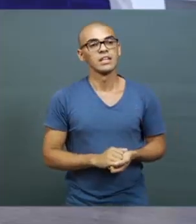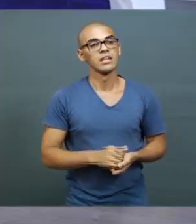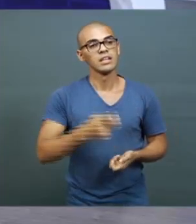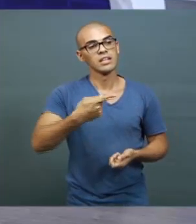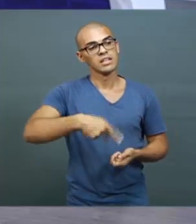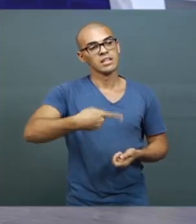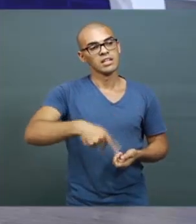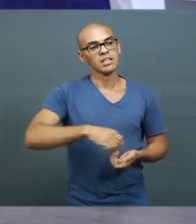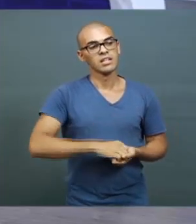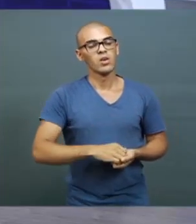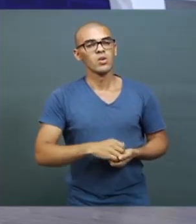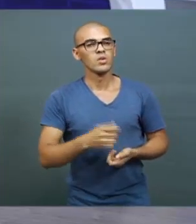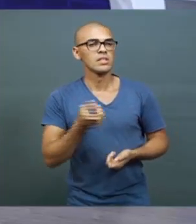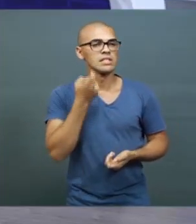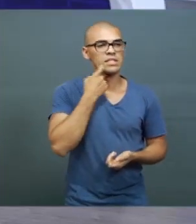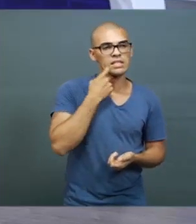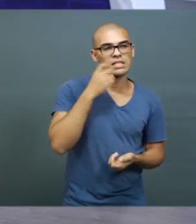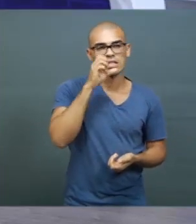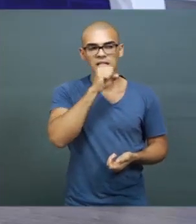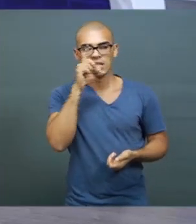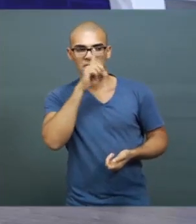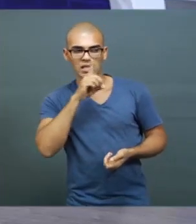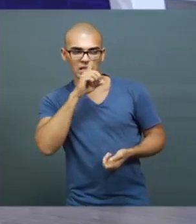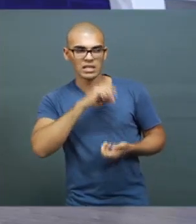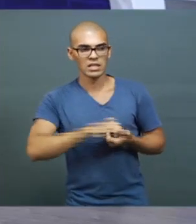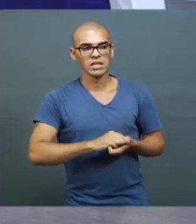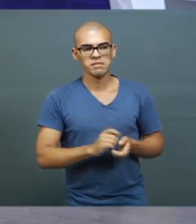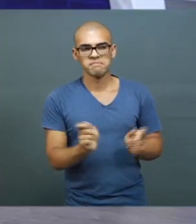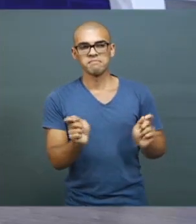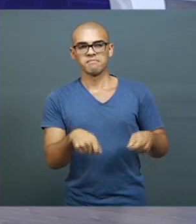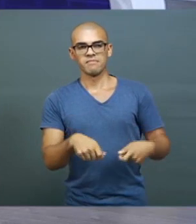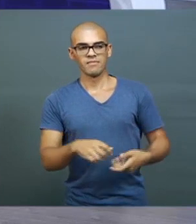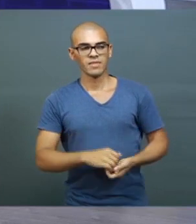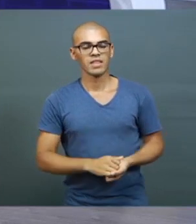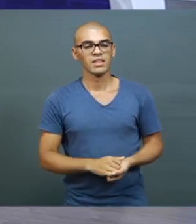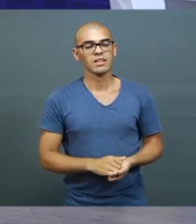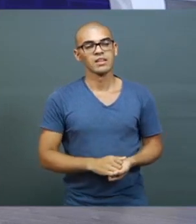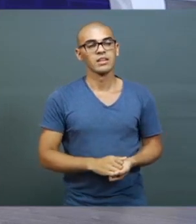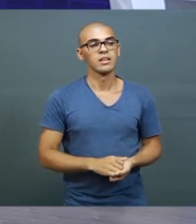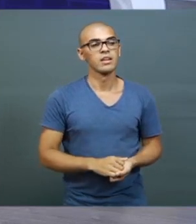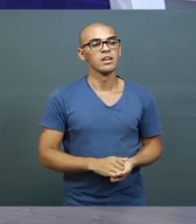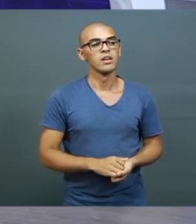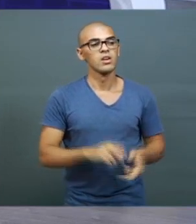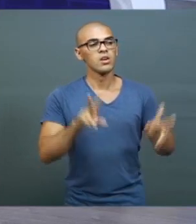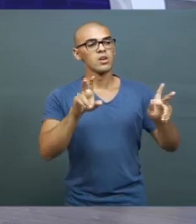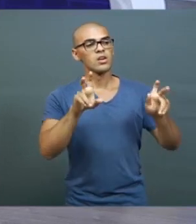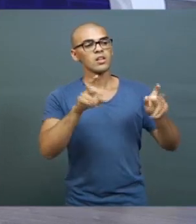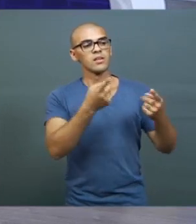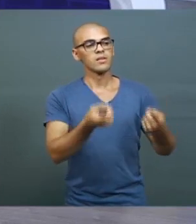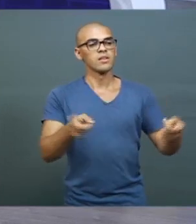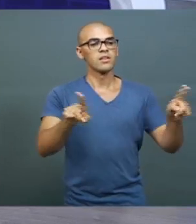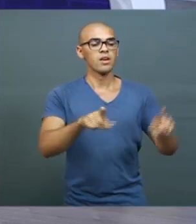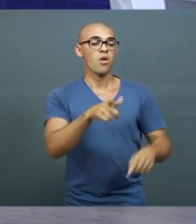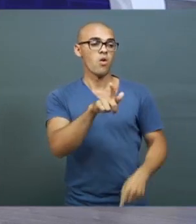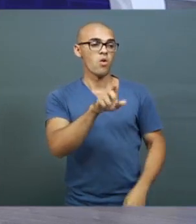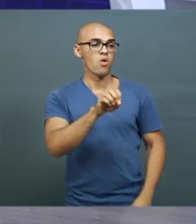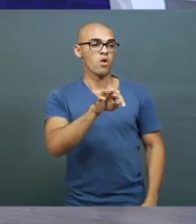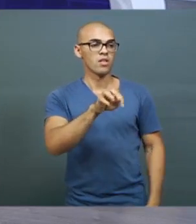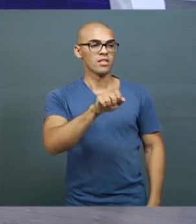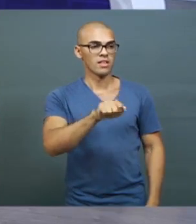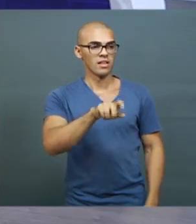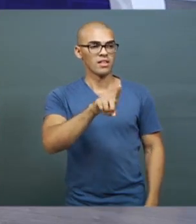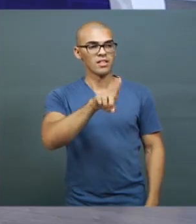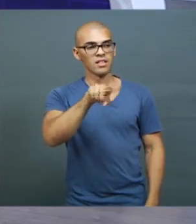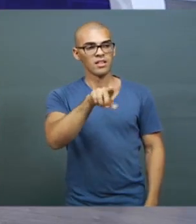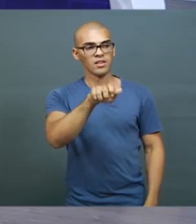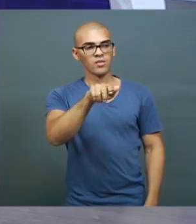Municipal, sexta e sábado, às 20h30, domingo, às 19h30. Musical Gota d'Água, de Chico Buarque de